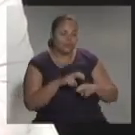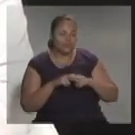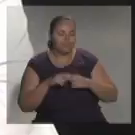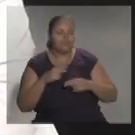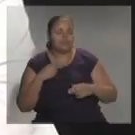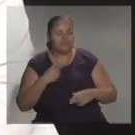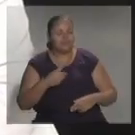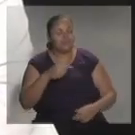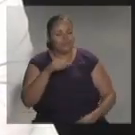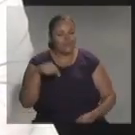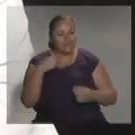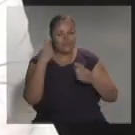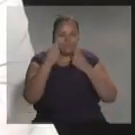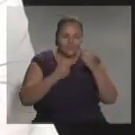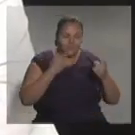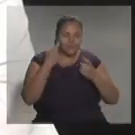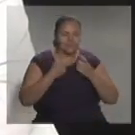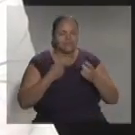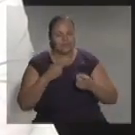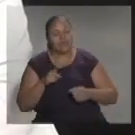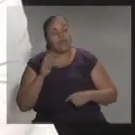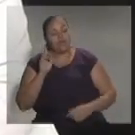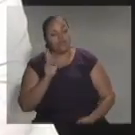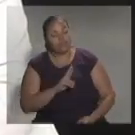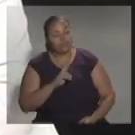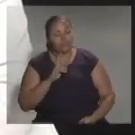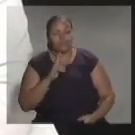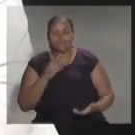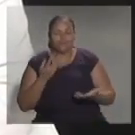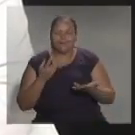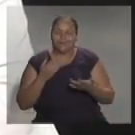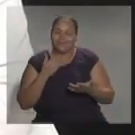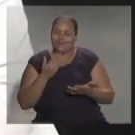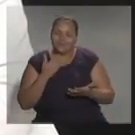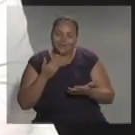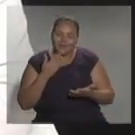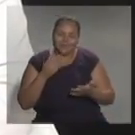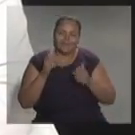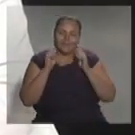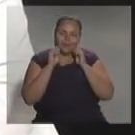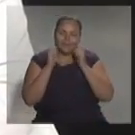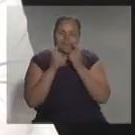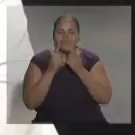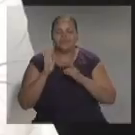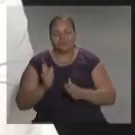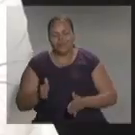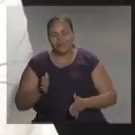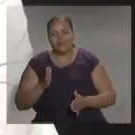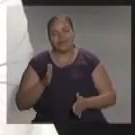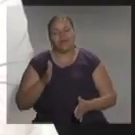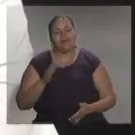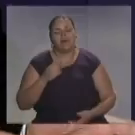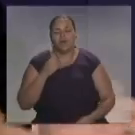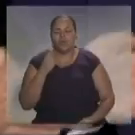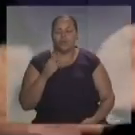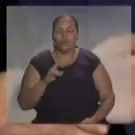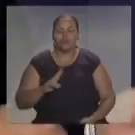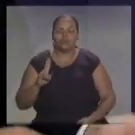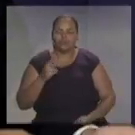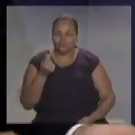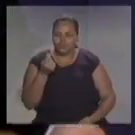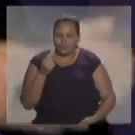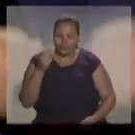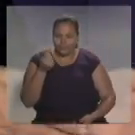condições de trabalho. Sem dúvida, Thalia, a nossa preocupação é dar uma resposta, mas não adianta. A própria casa, o Legislativo já usou